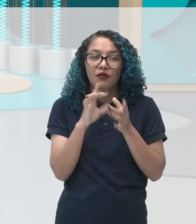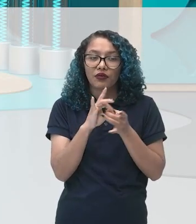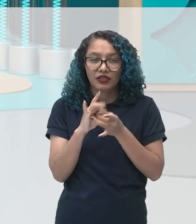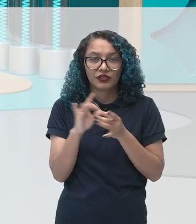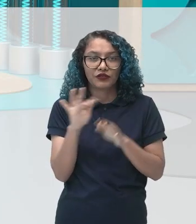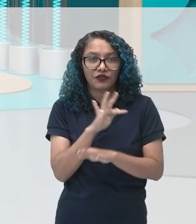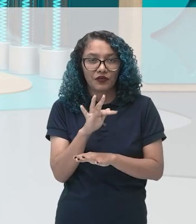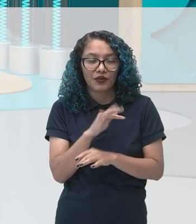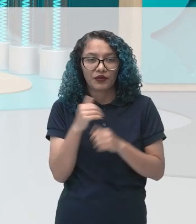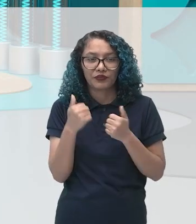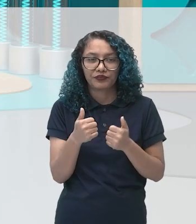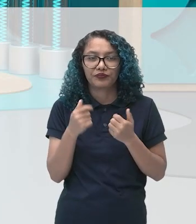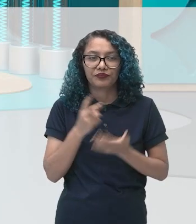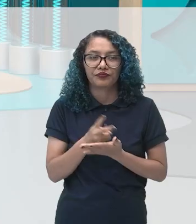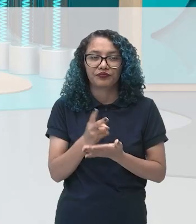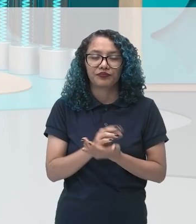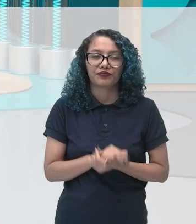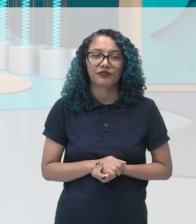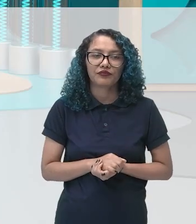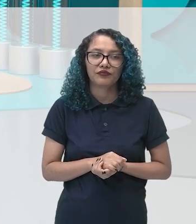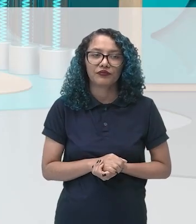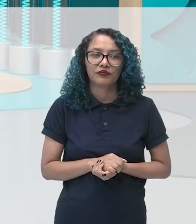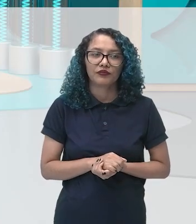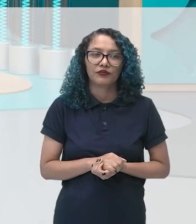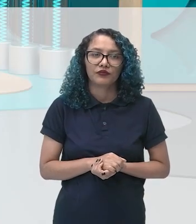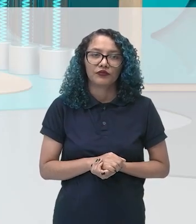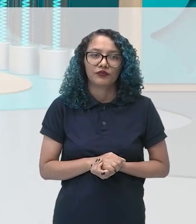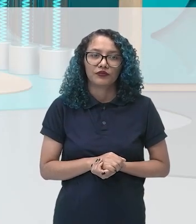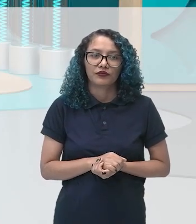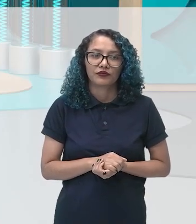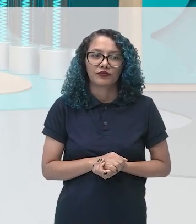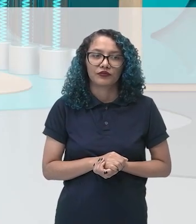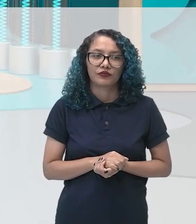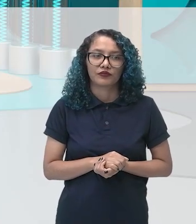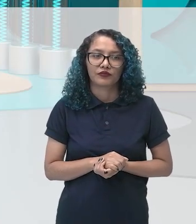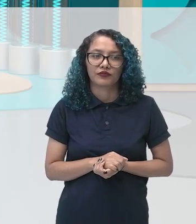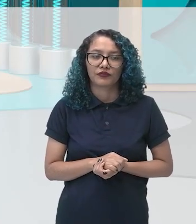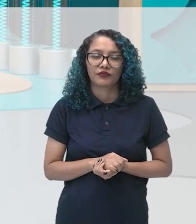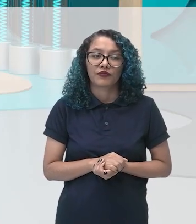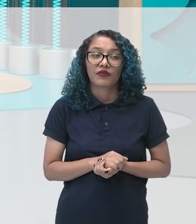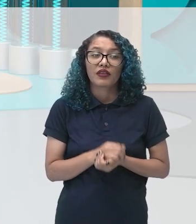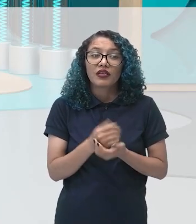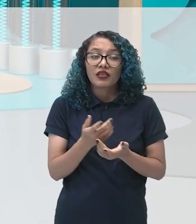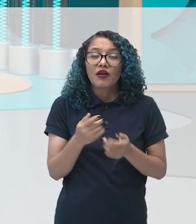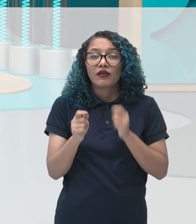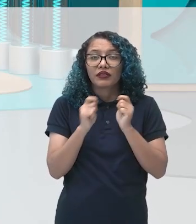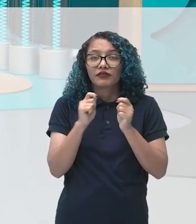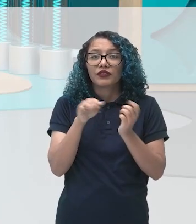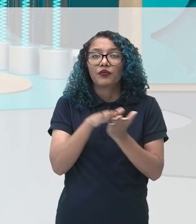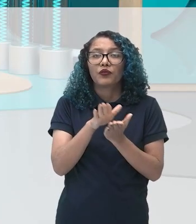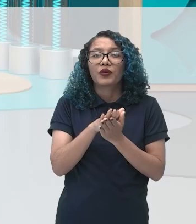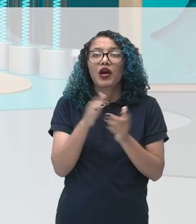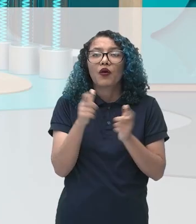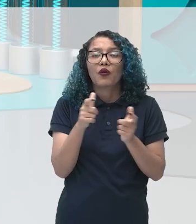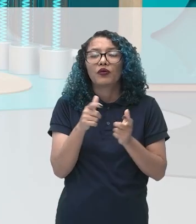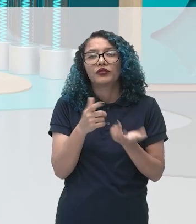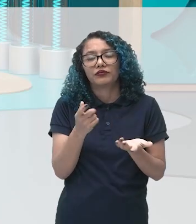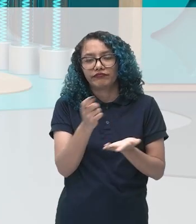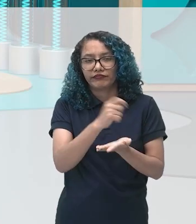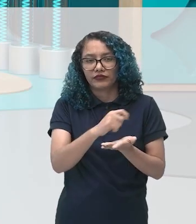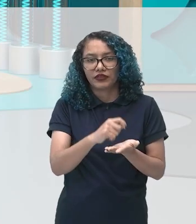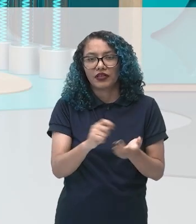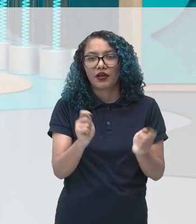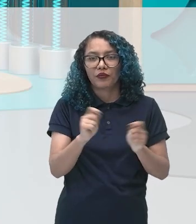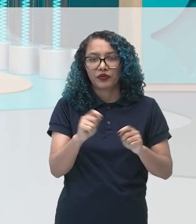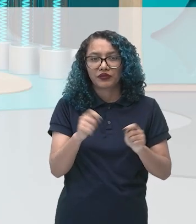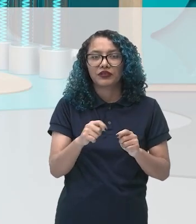formal, ok? Seguindo adiante, onde a entrevista vai ser publicada, a versão escrita poderia ir para o